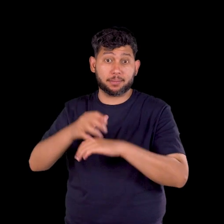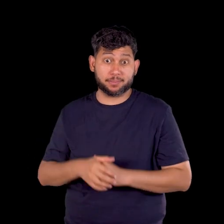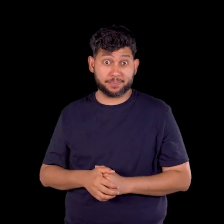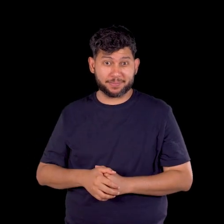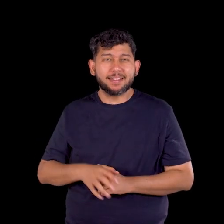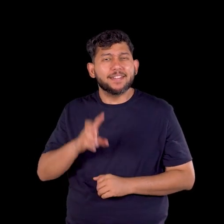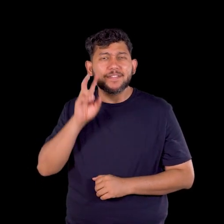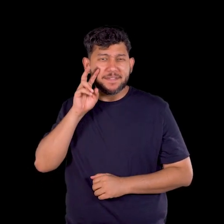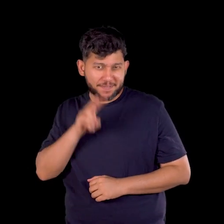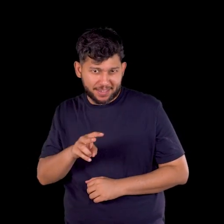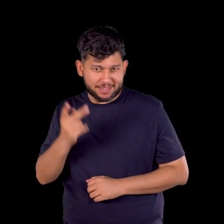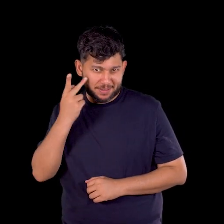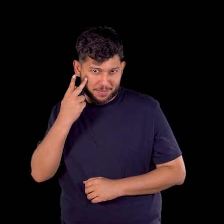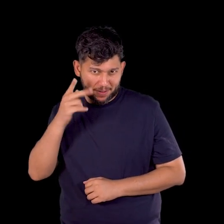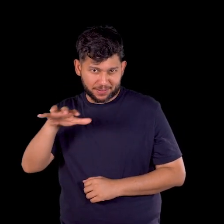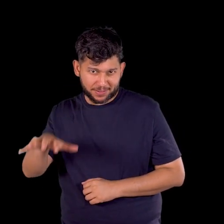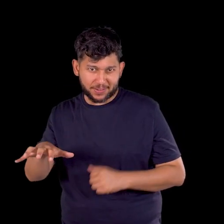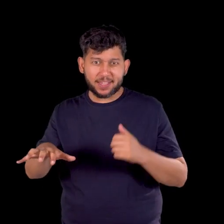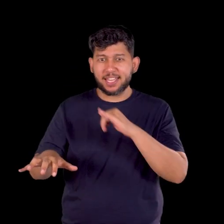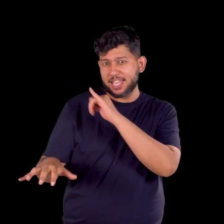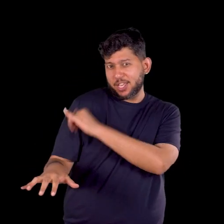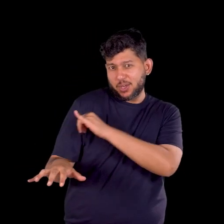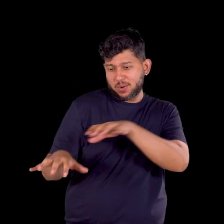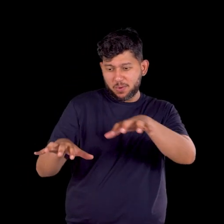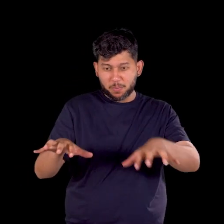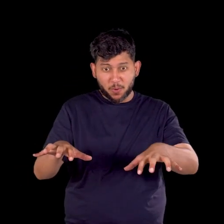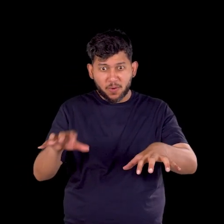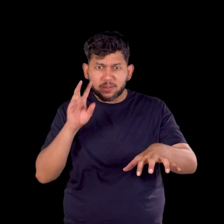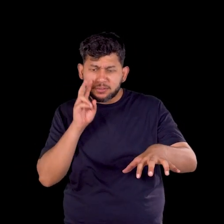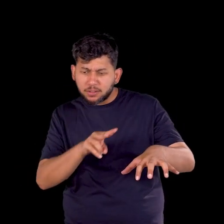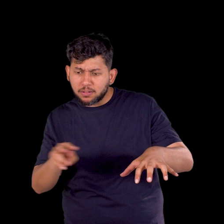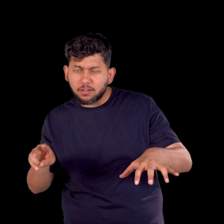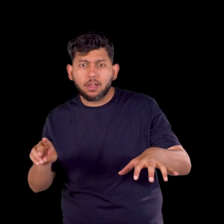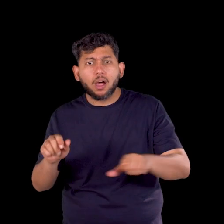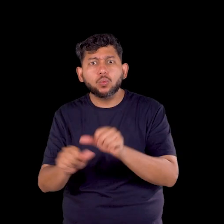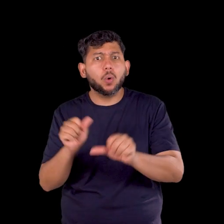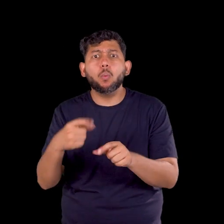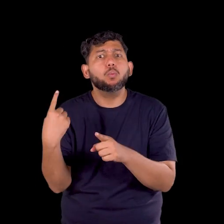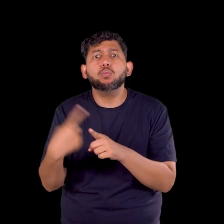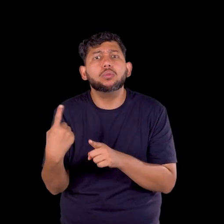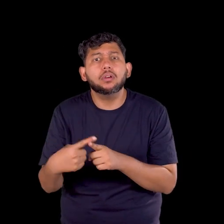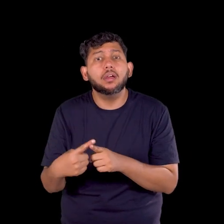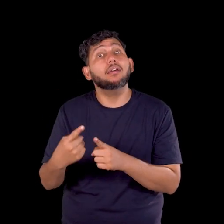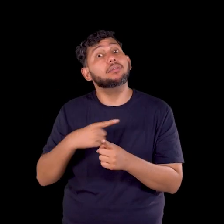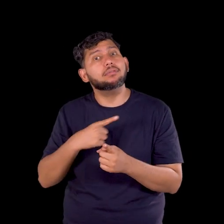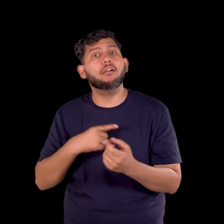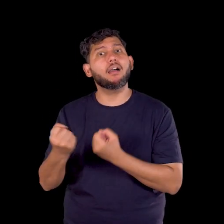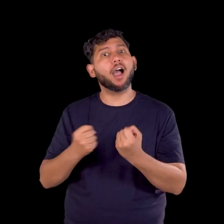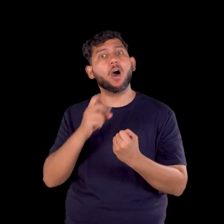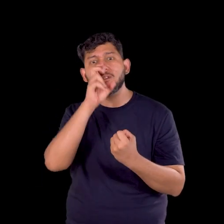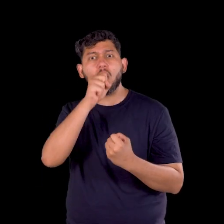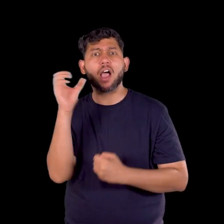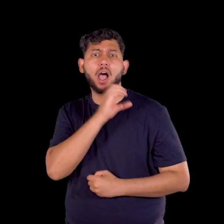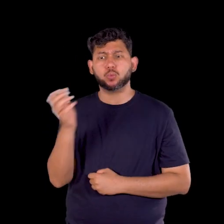Janeiro, além de outras grandes cidades, foi sendo alterada, com veículos mais potentes ganhando inédita importância na